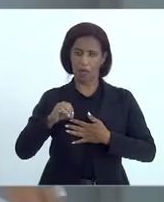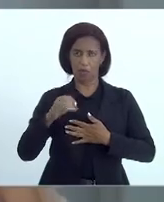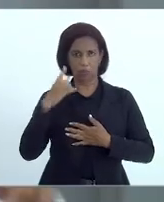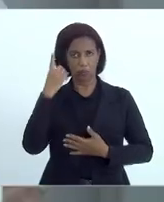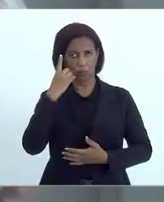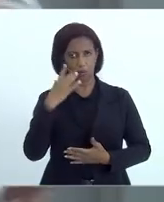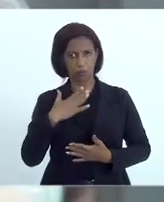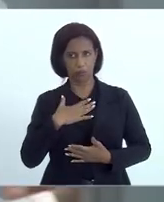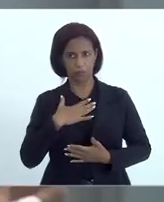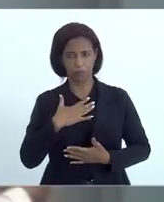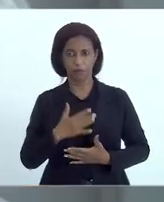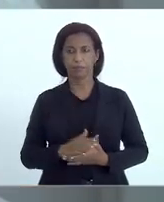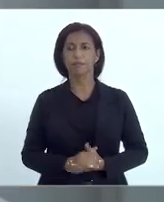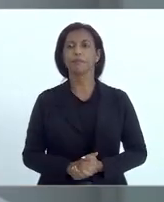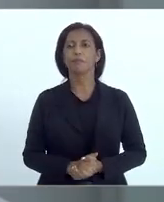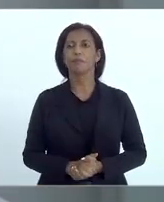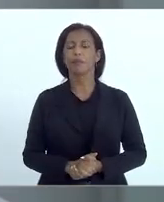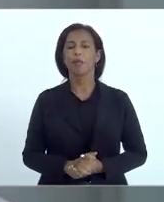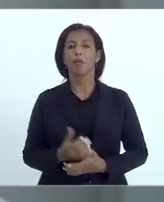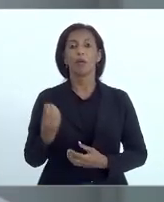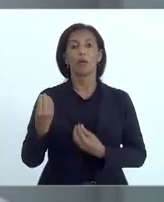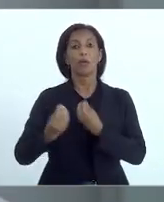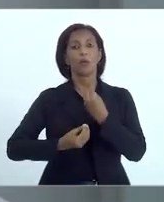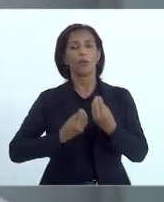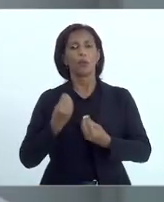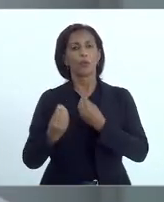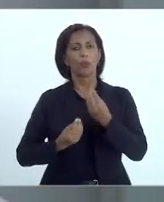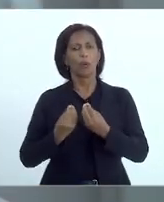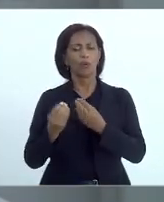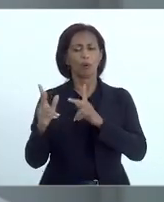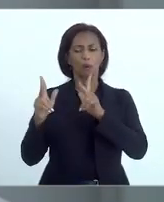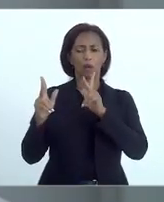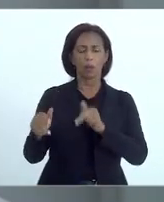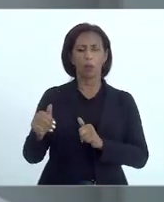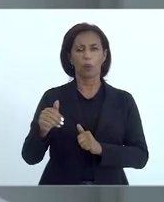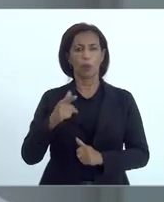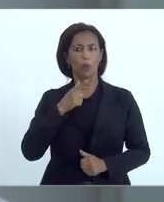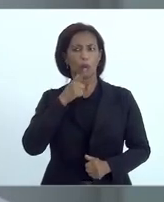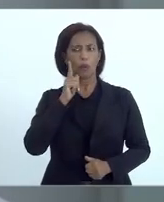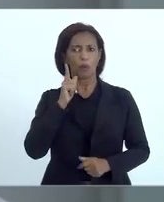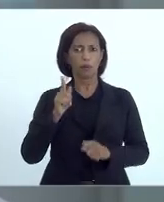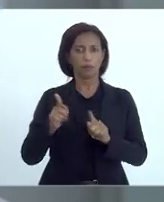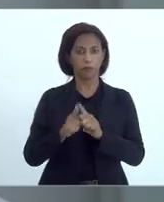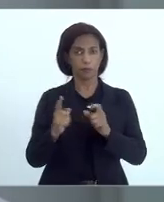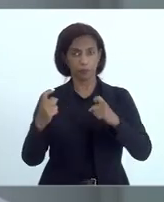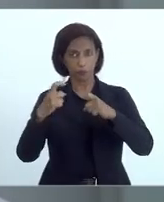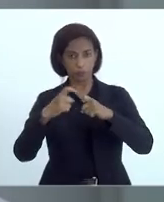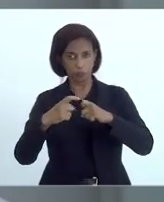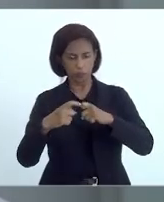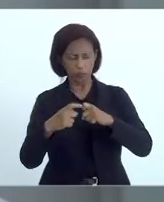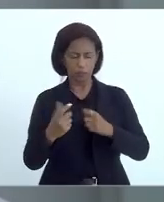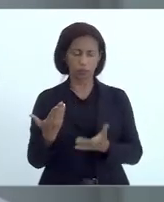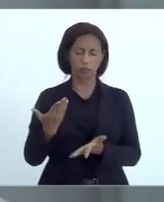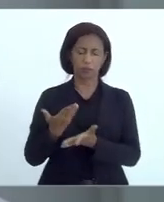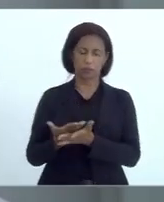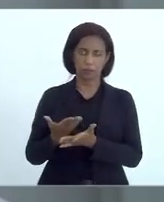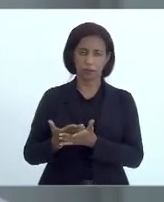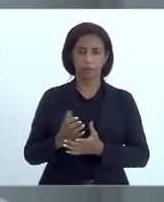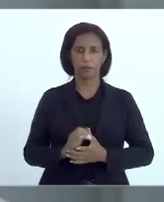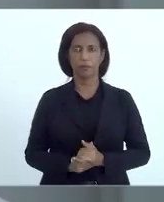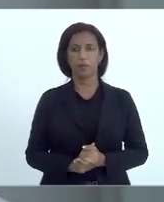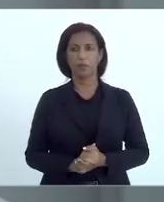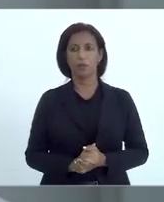e a ir como nós fizemos também aqui ontem que eu falei e os médicos do bombeiro que estudam